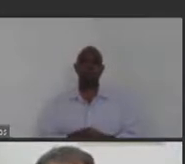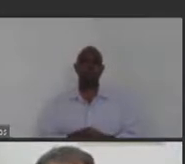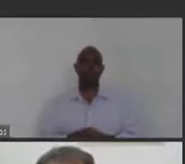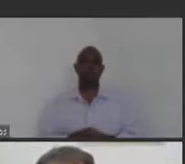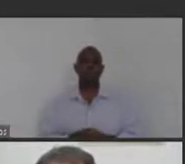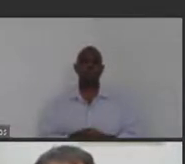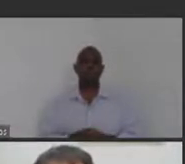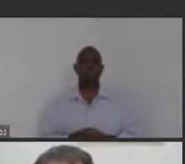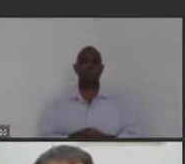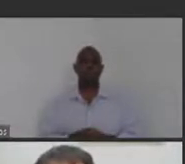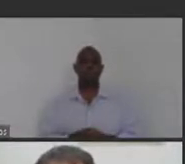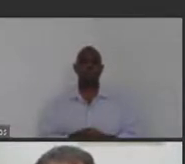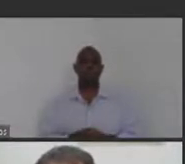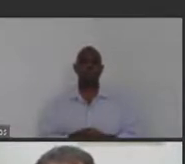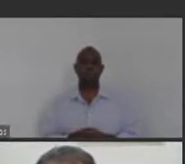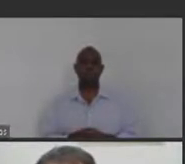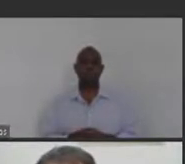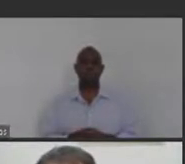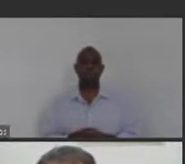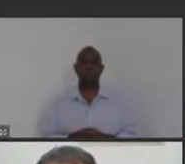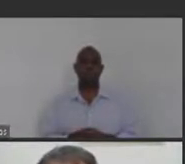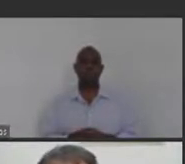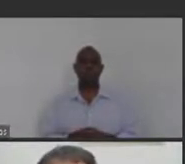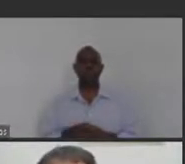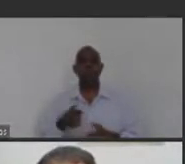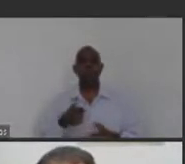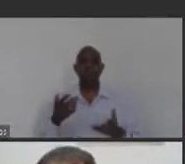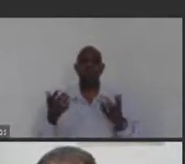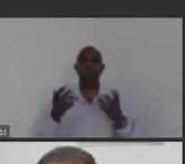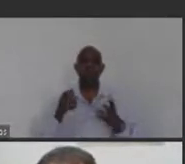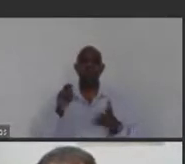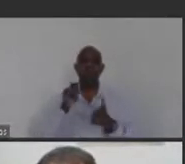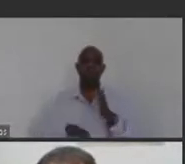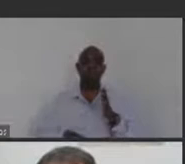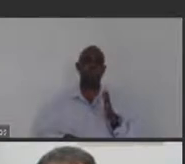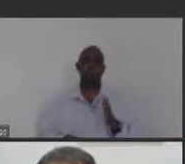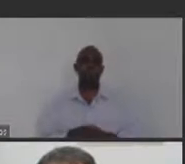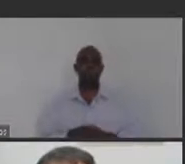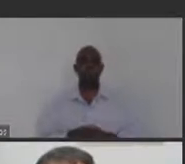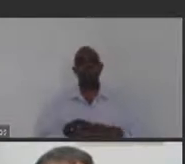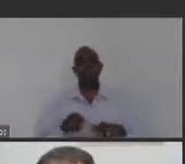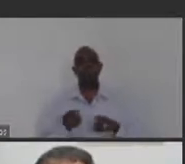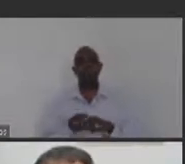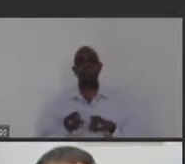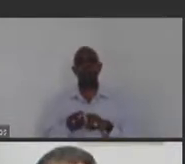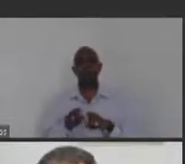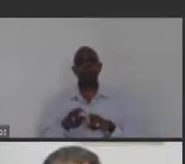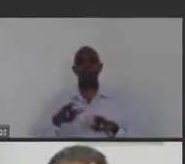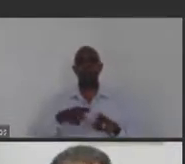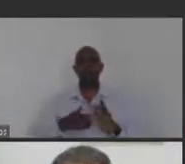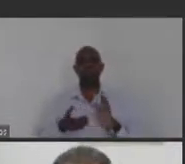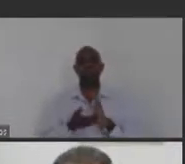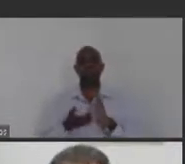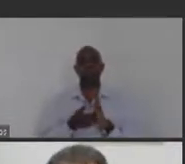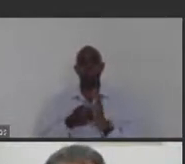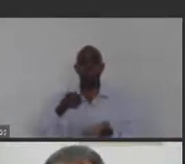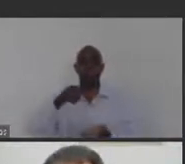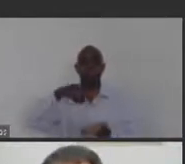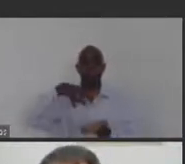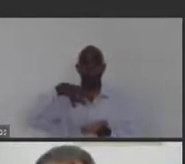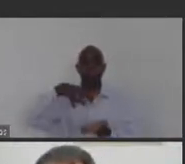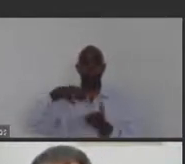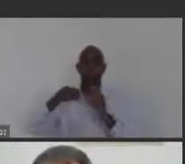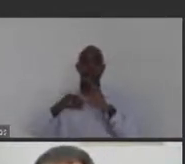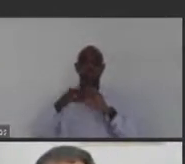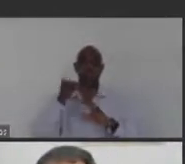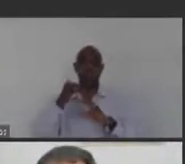subscrever. E se fosse possível, se a Câmara pudesse depois me disponibilizar uma cópia dele, ou no